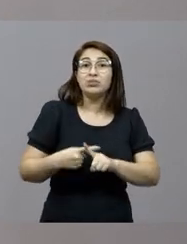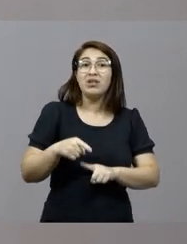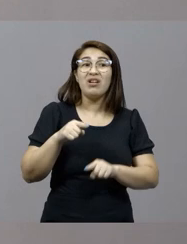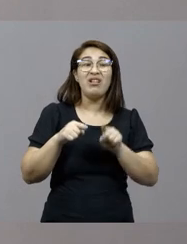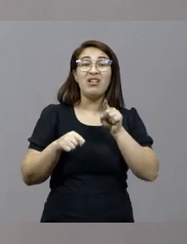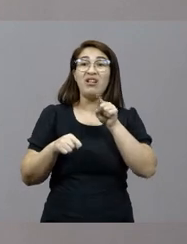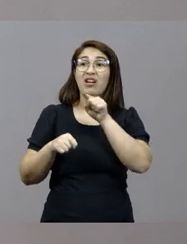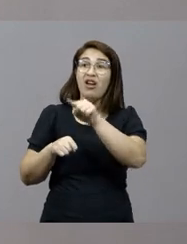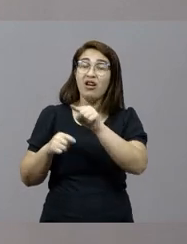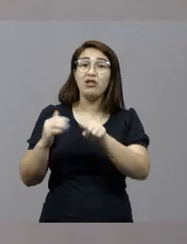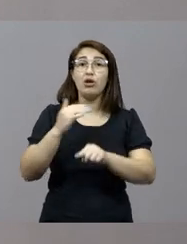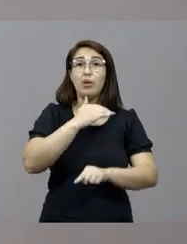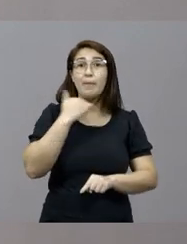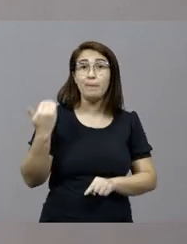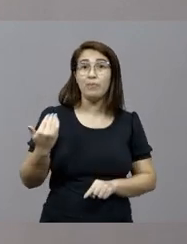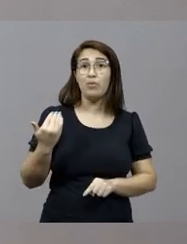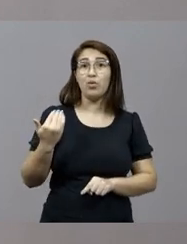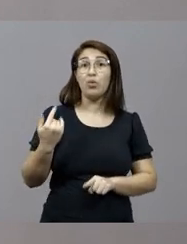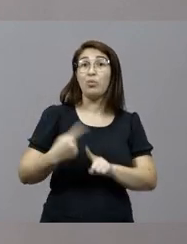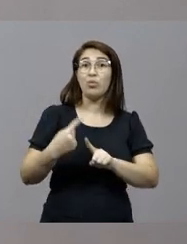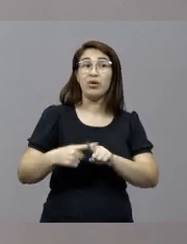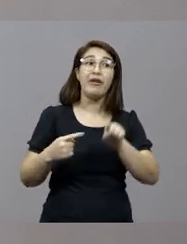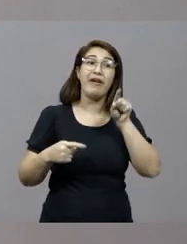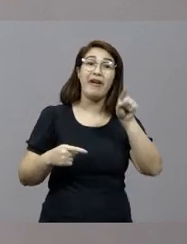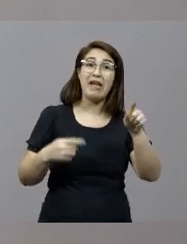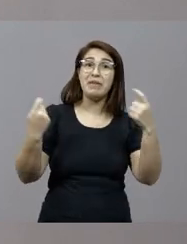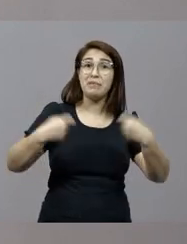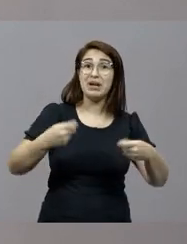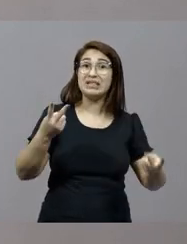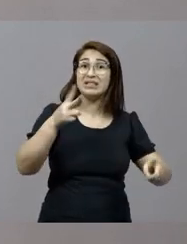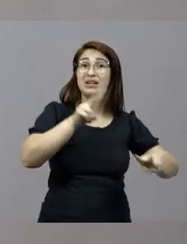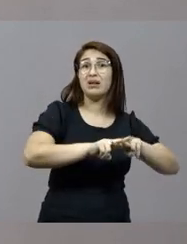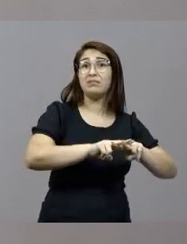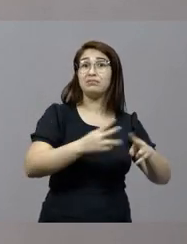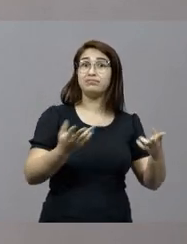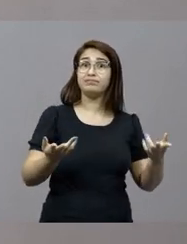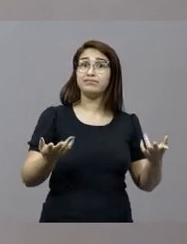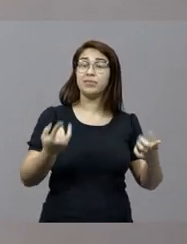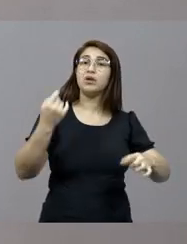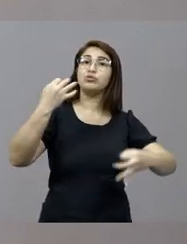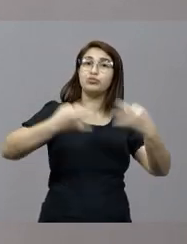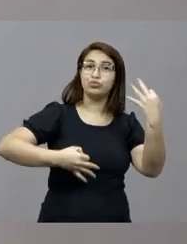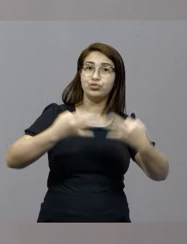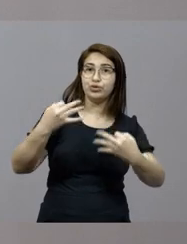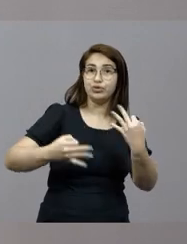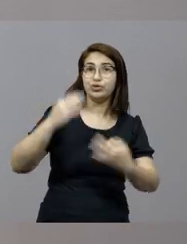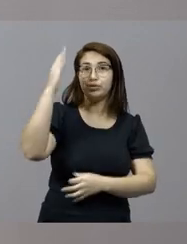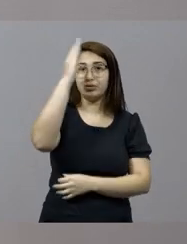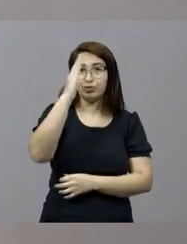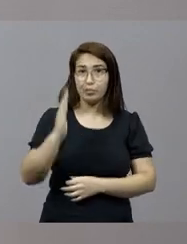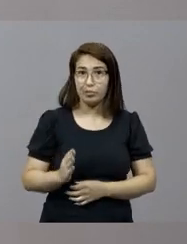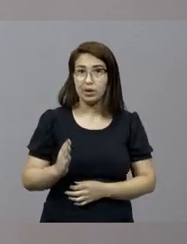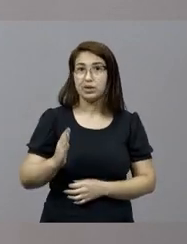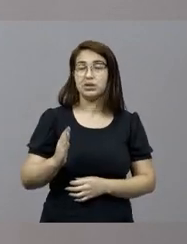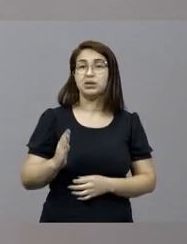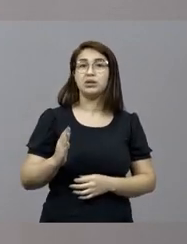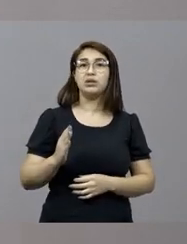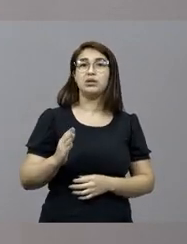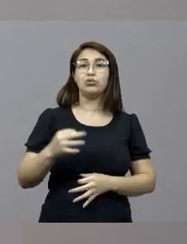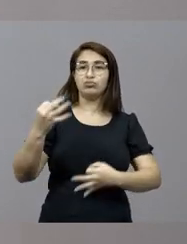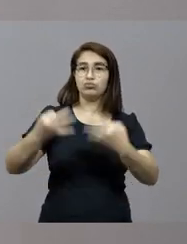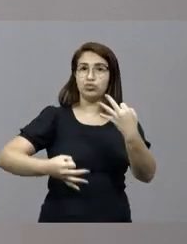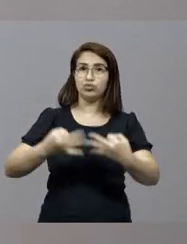um cara que deveria estar preso. Porque a justiça do Brasil e o nosso